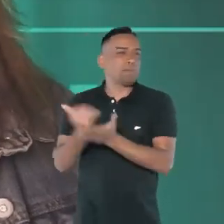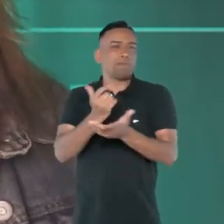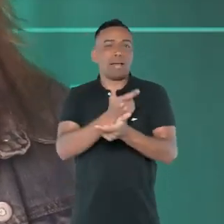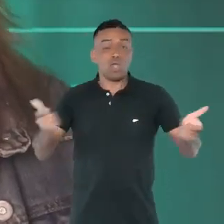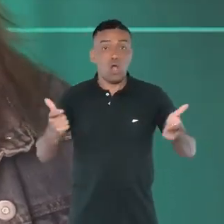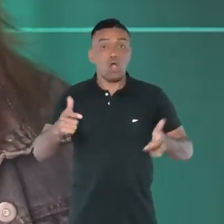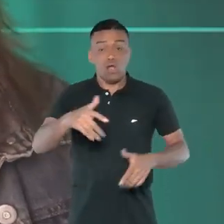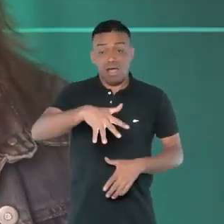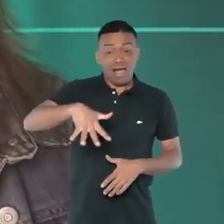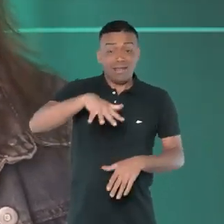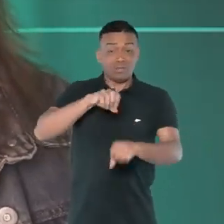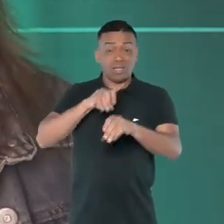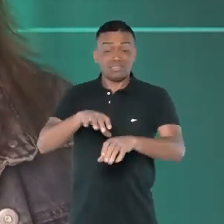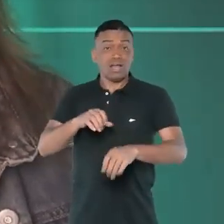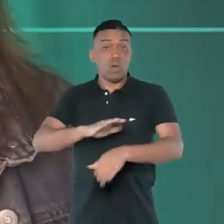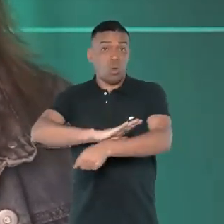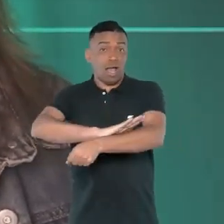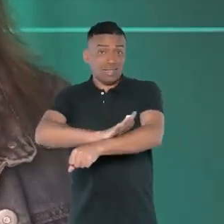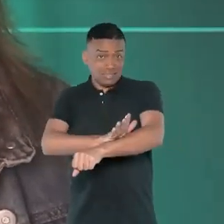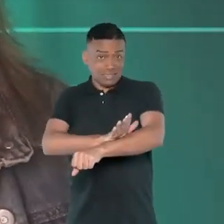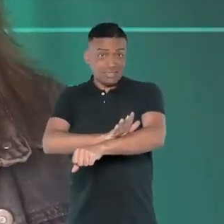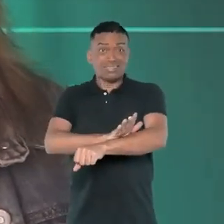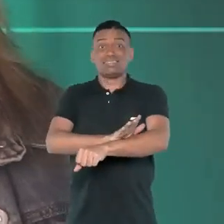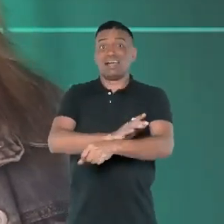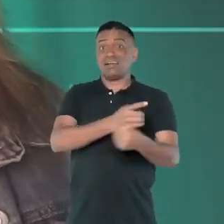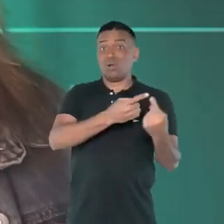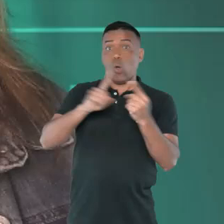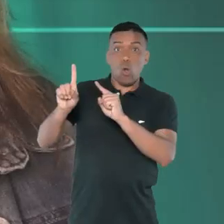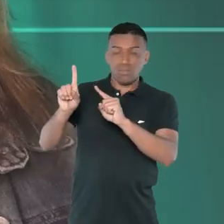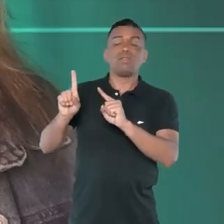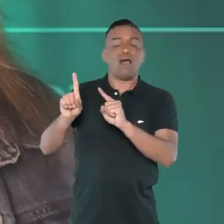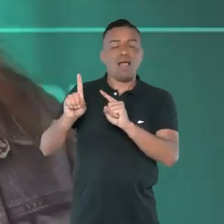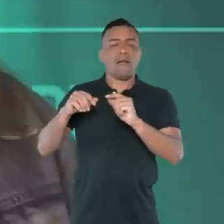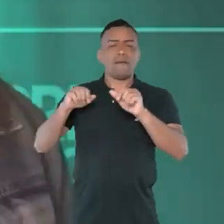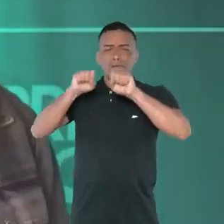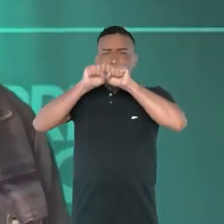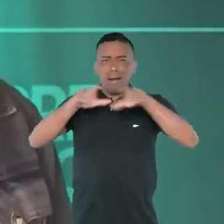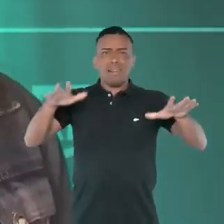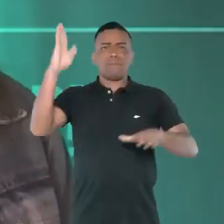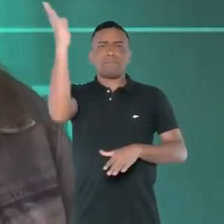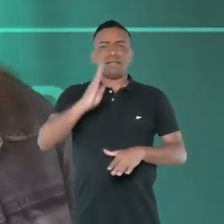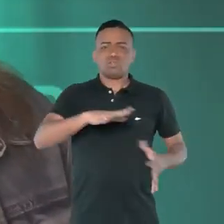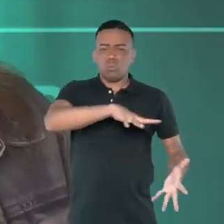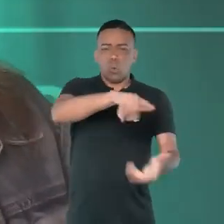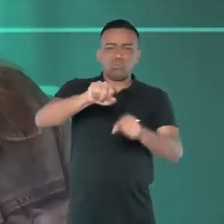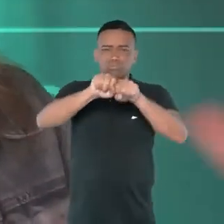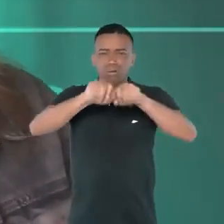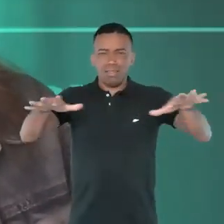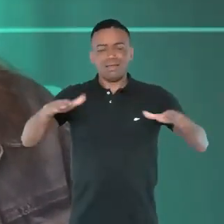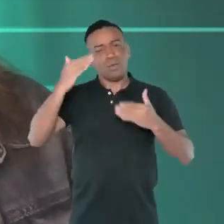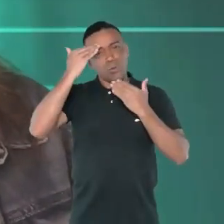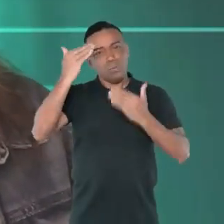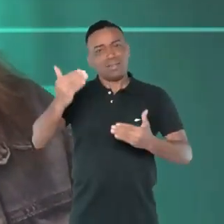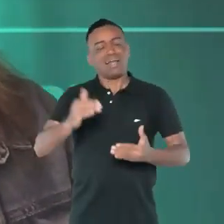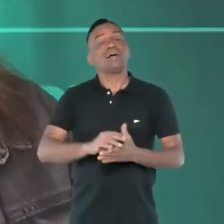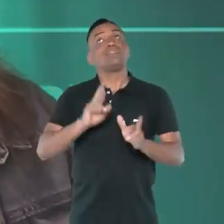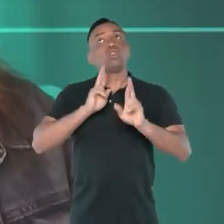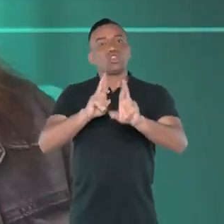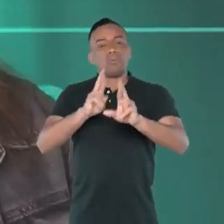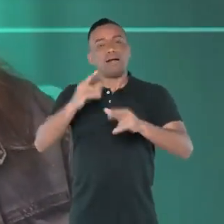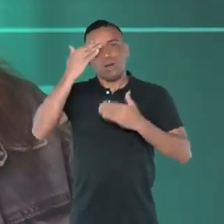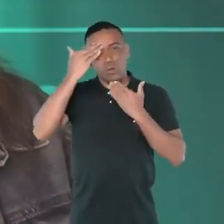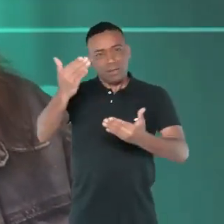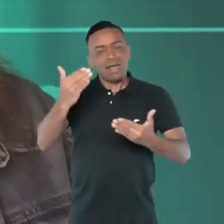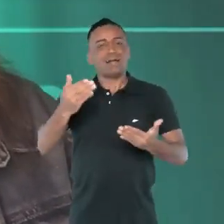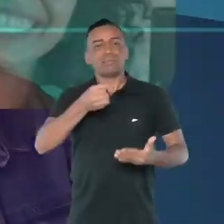e que Obrigada. você tenha muito sucesso, e que a educação antirracista se propague pelo Brasil, pelo